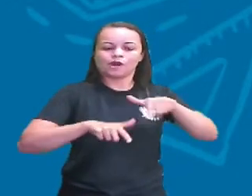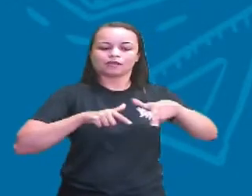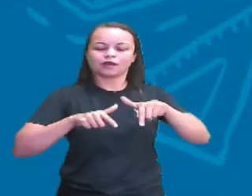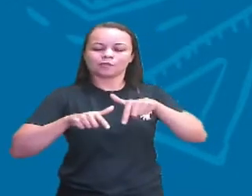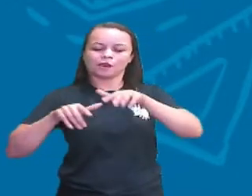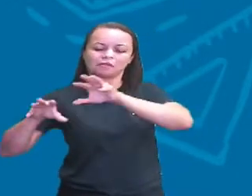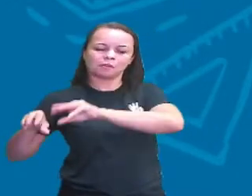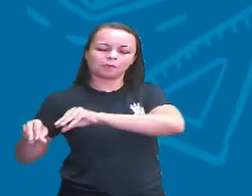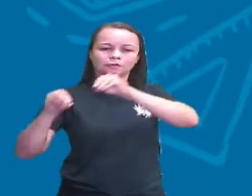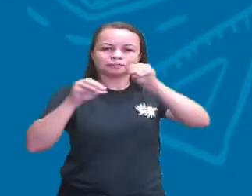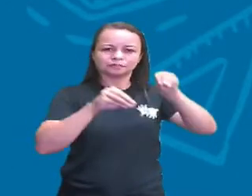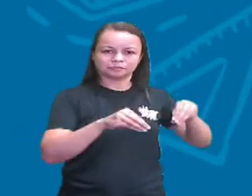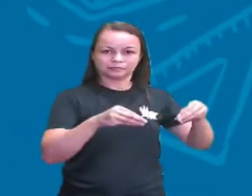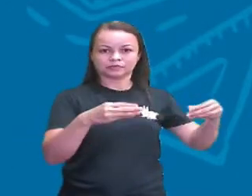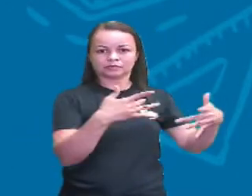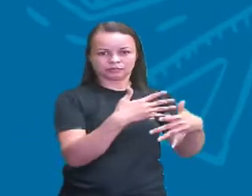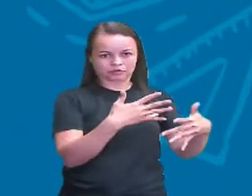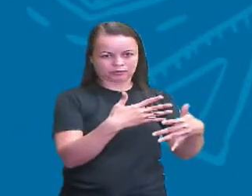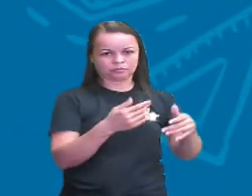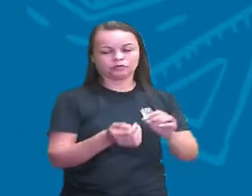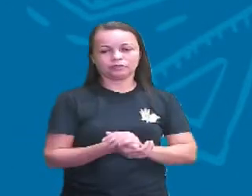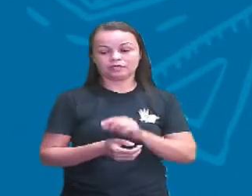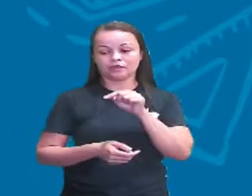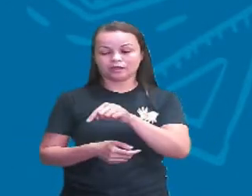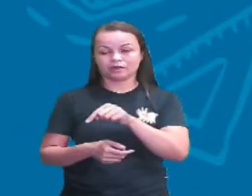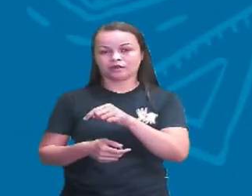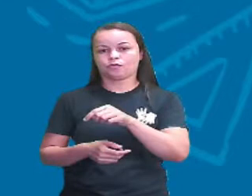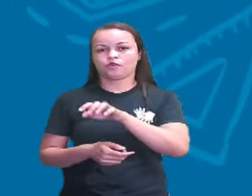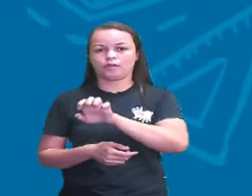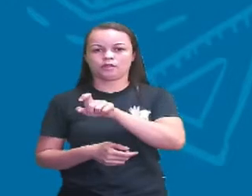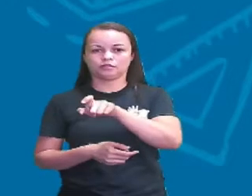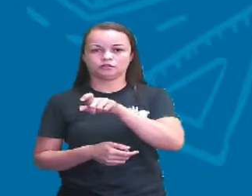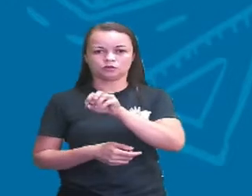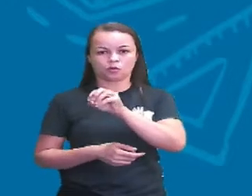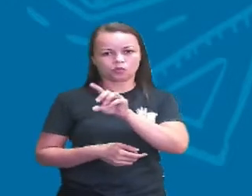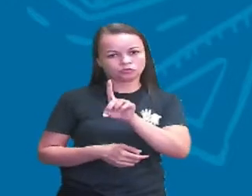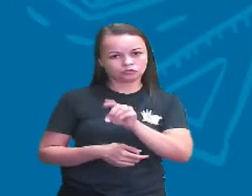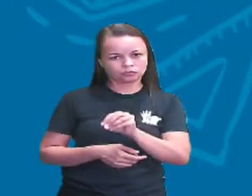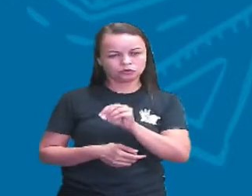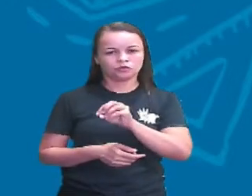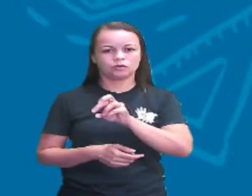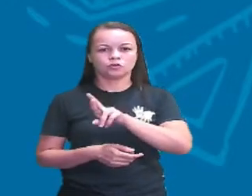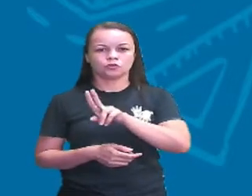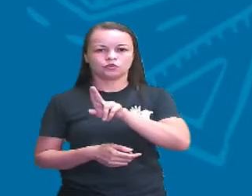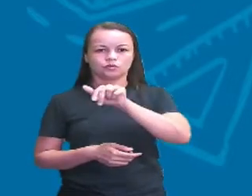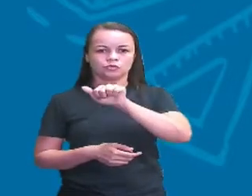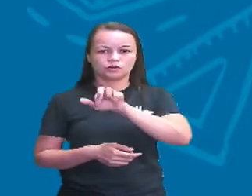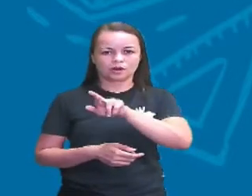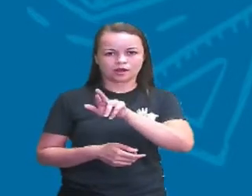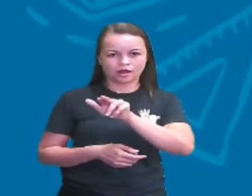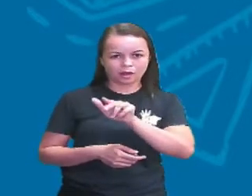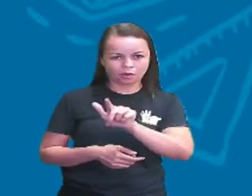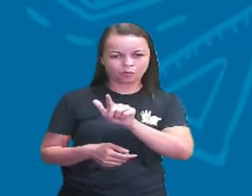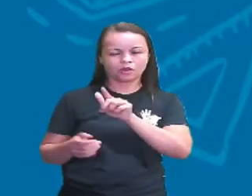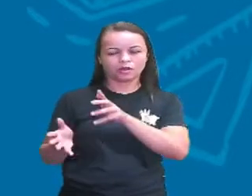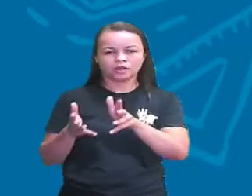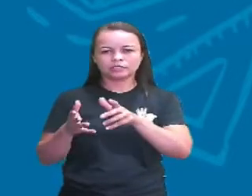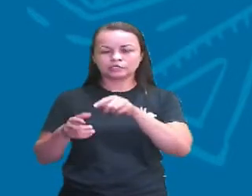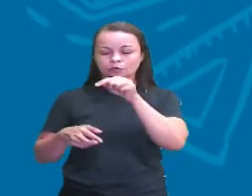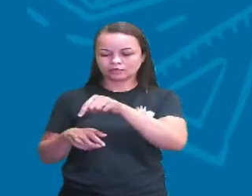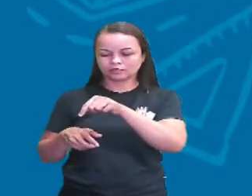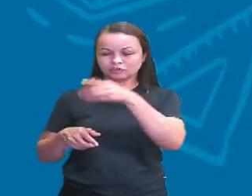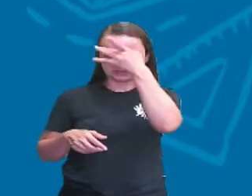isso de êxodo rural. Né? As pessoas saem do campo para procurar emprego nas cidades. Mas aí está o problema.